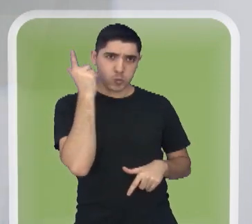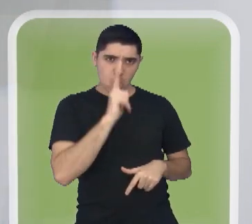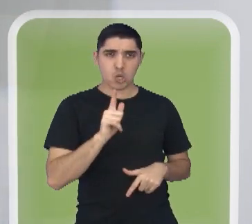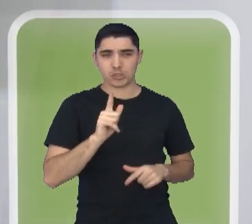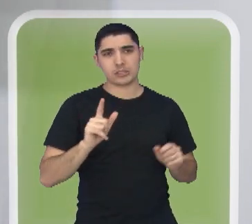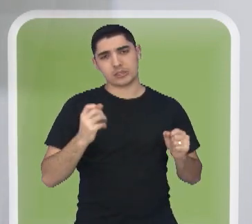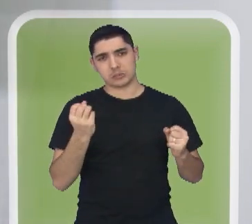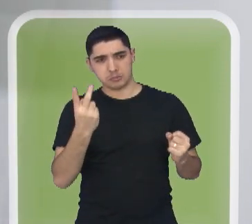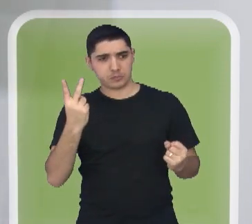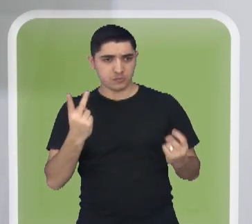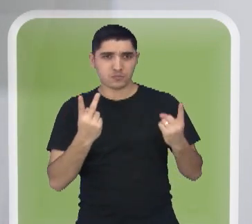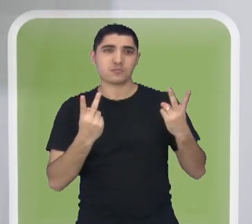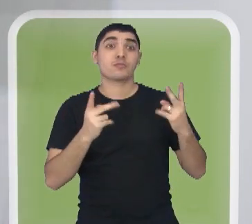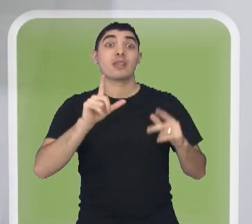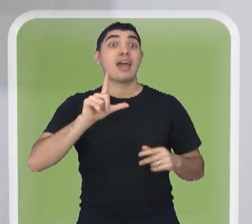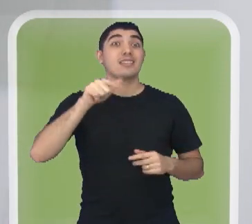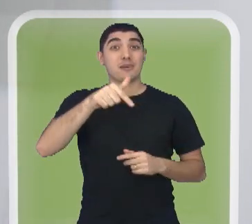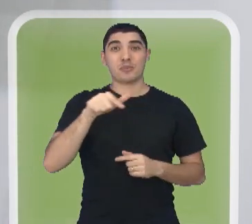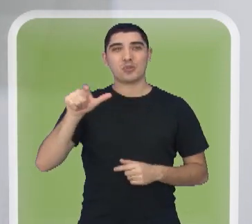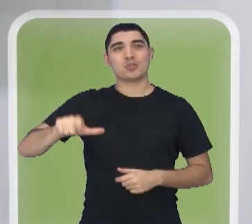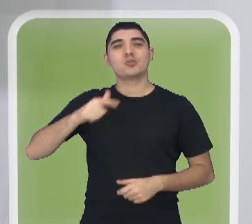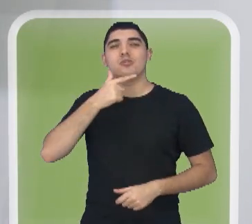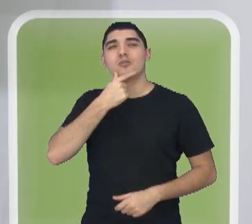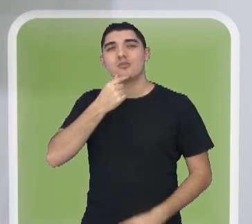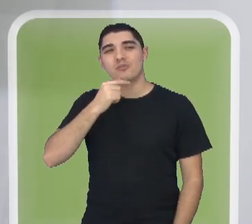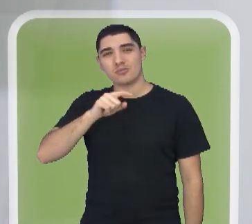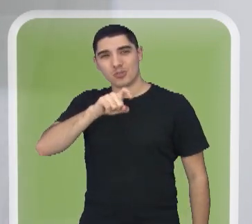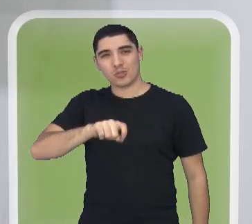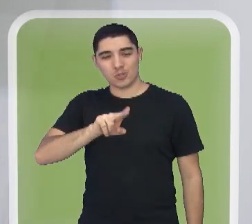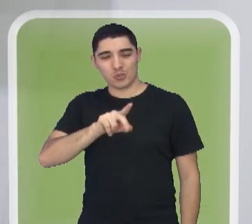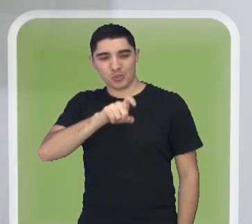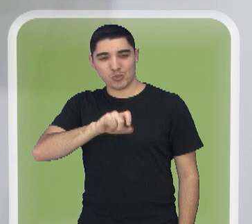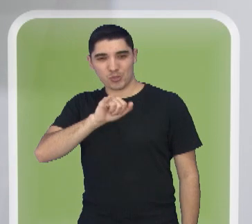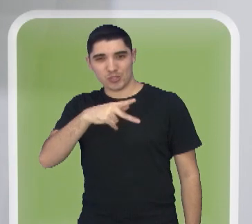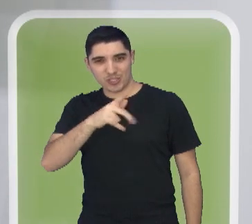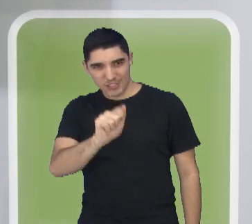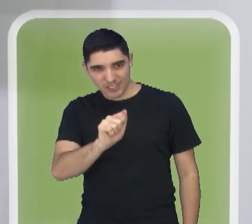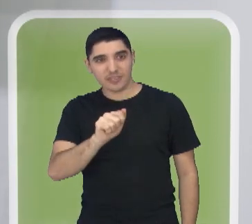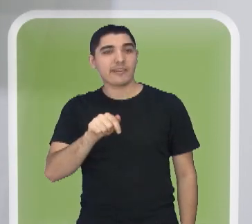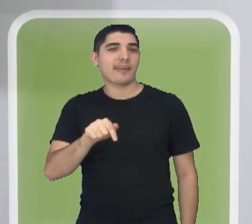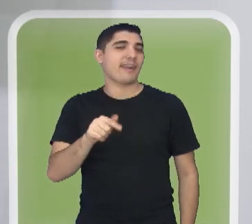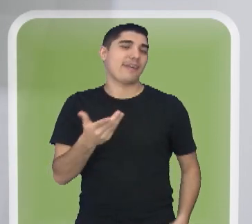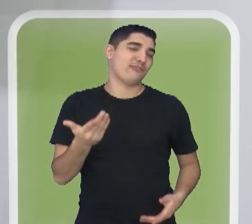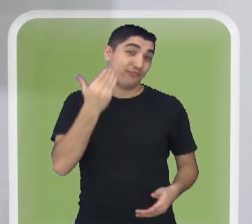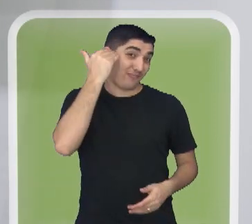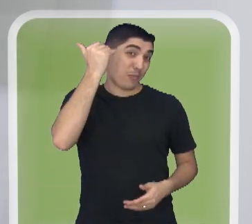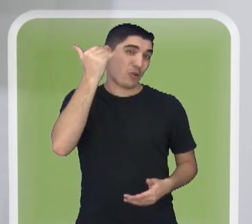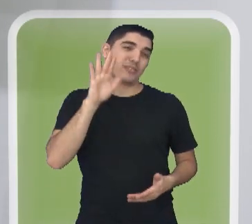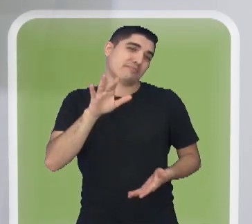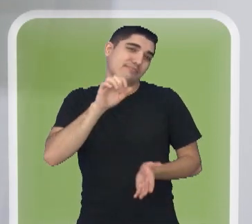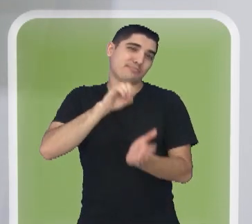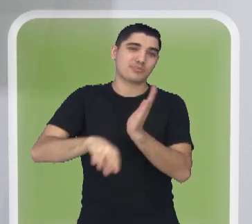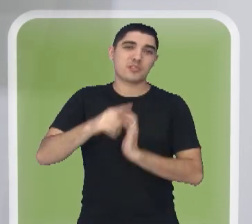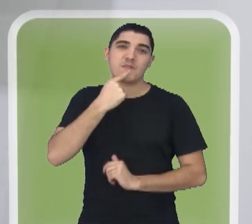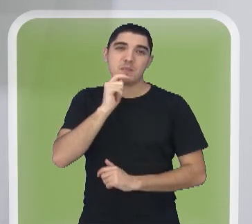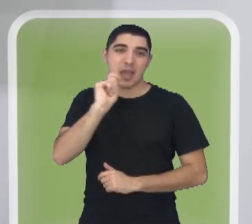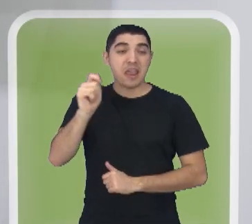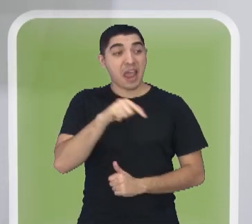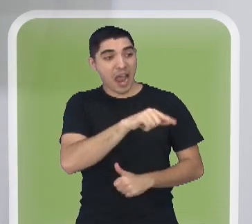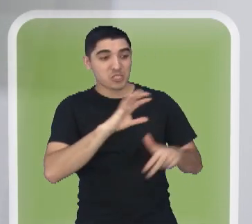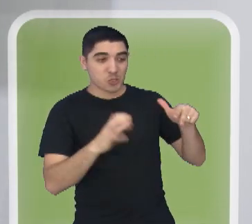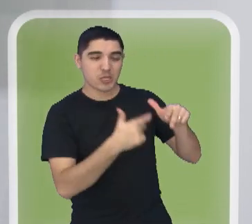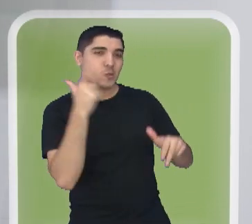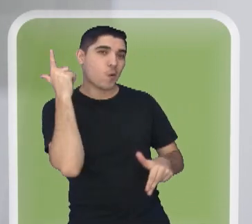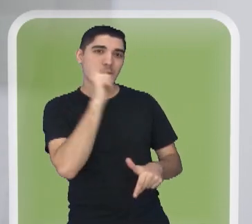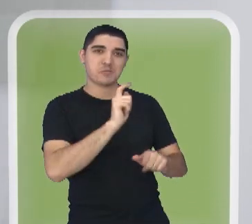a mais também, O Xuxinha, famoso, glorioso, foi expulso. E aí o Joseense conseguiu essa vitória aí na Bacia